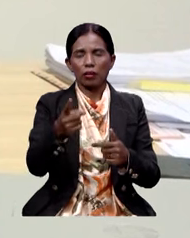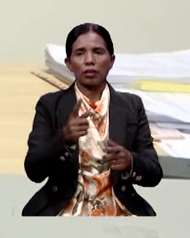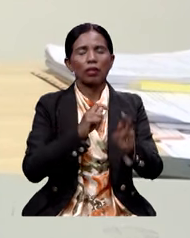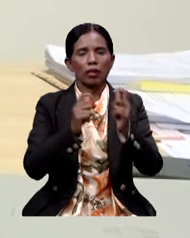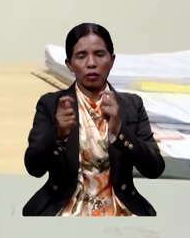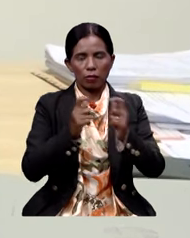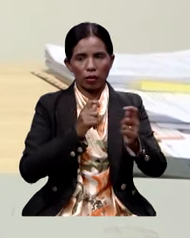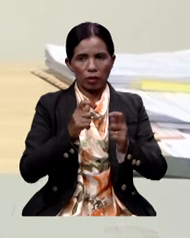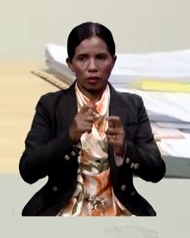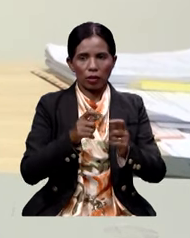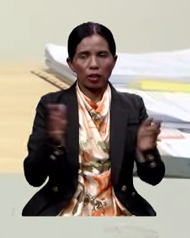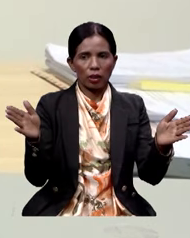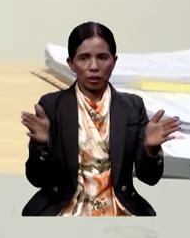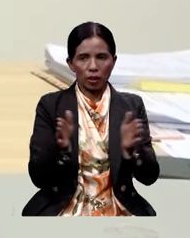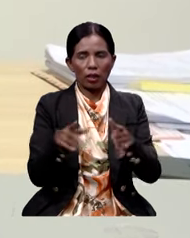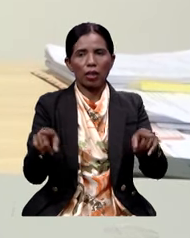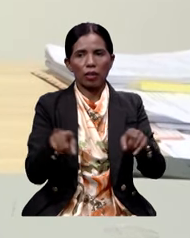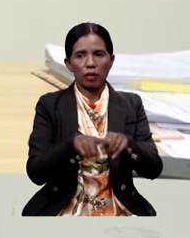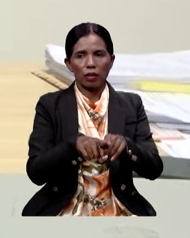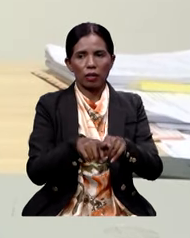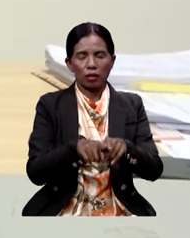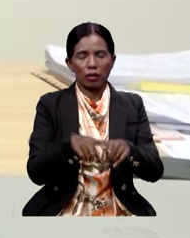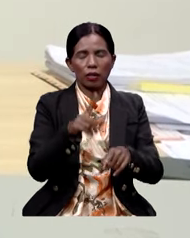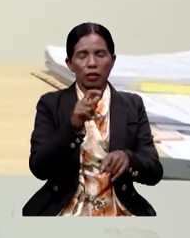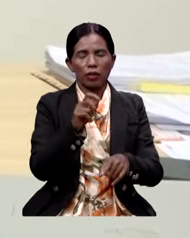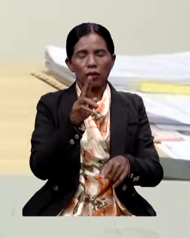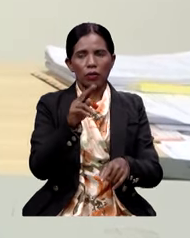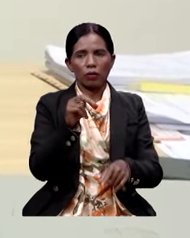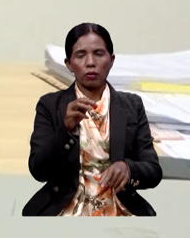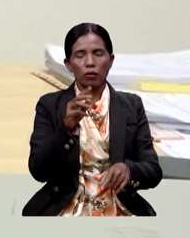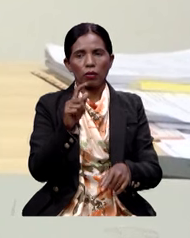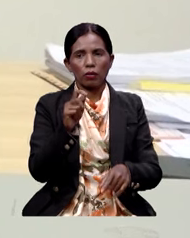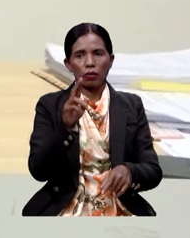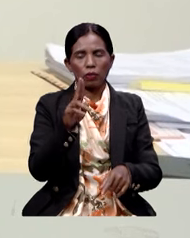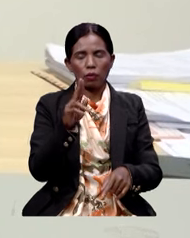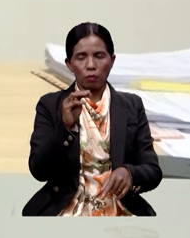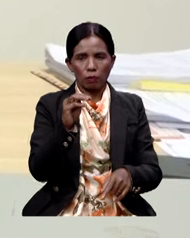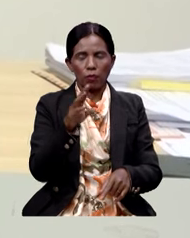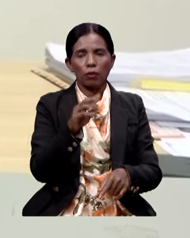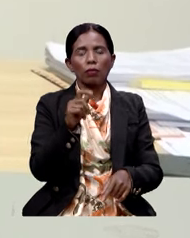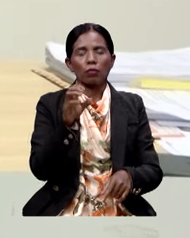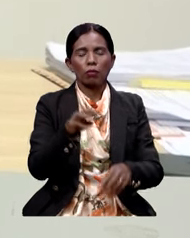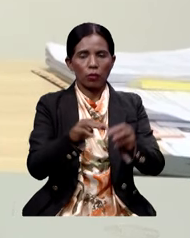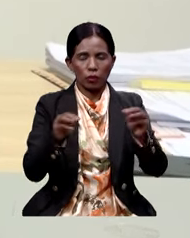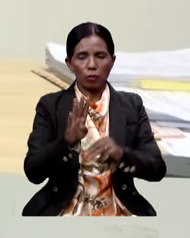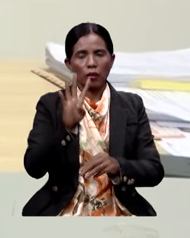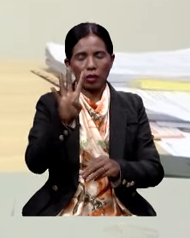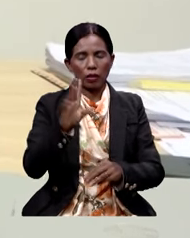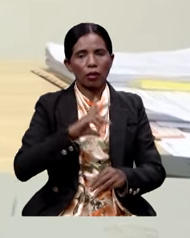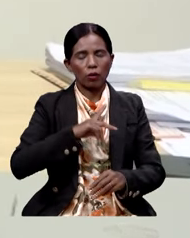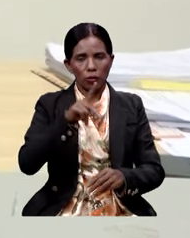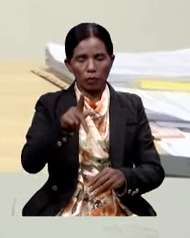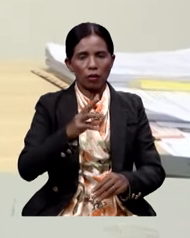transporte Kikwan, Lilutuntum, Iha município Hap, Los Palos,